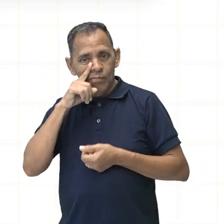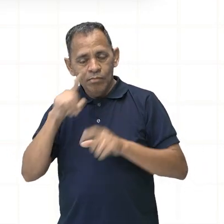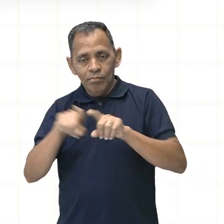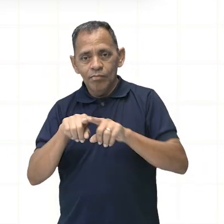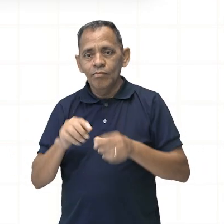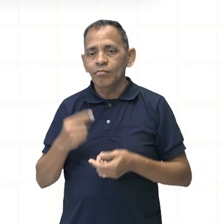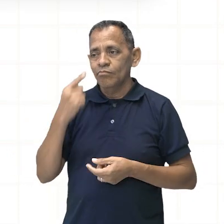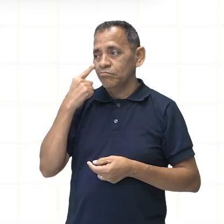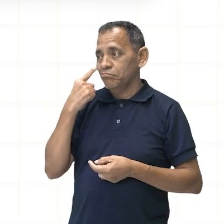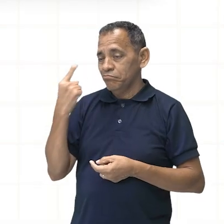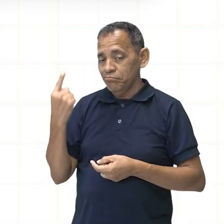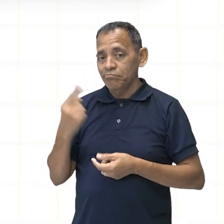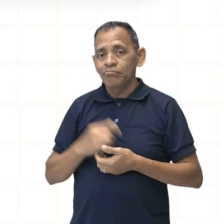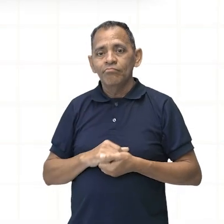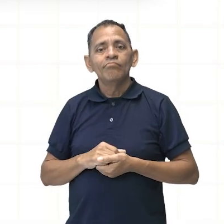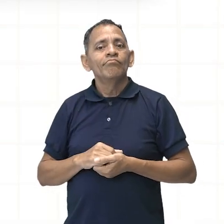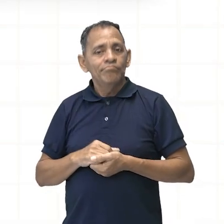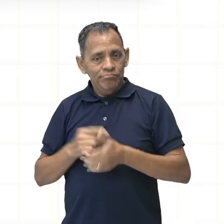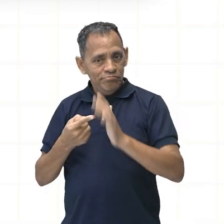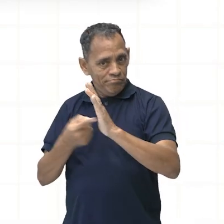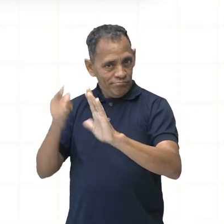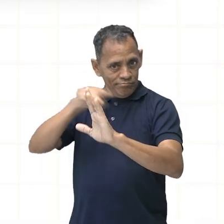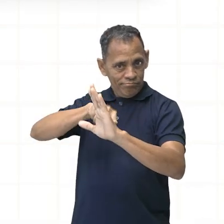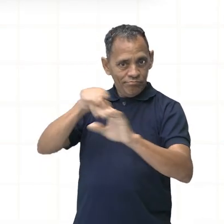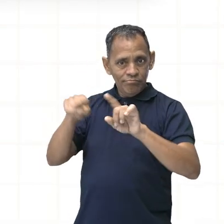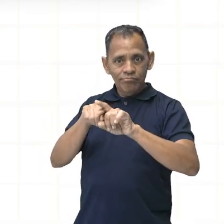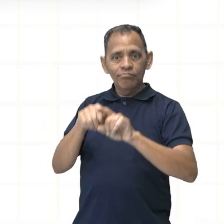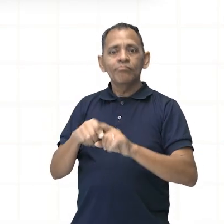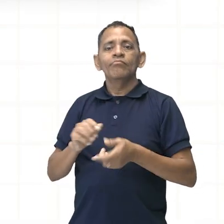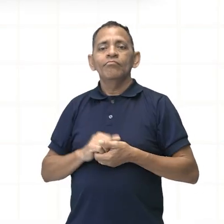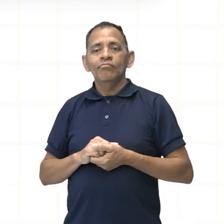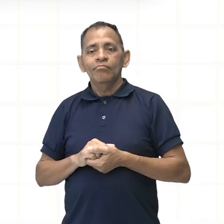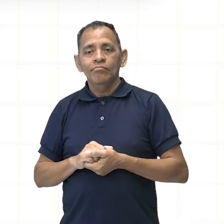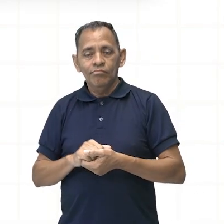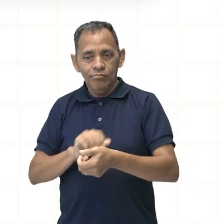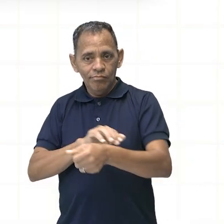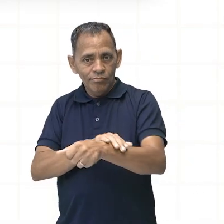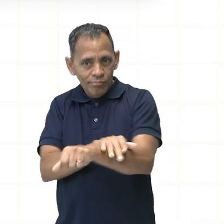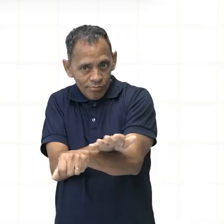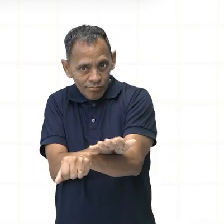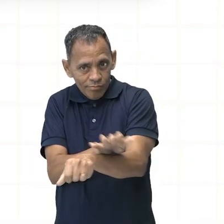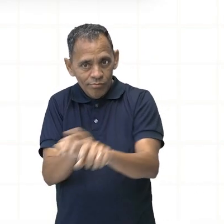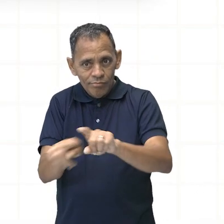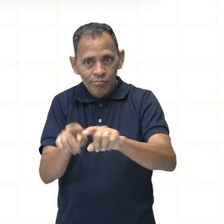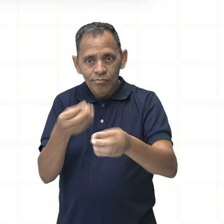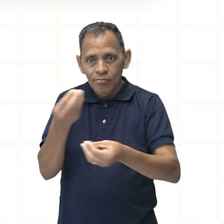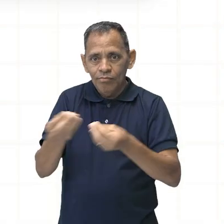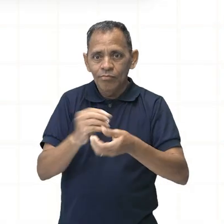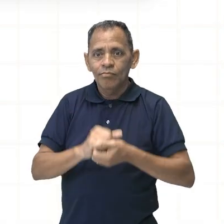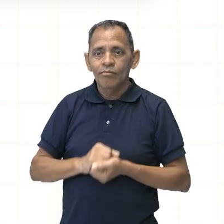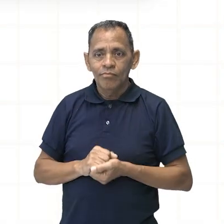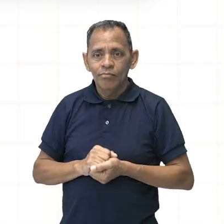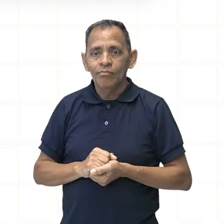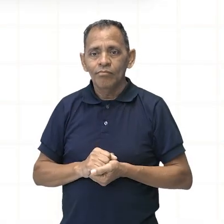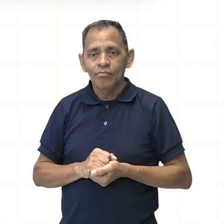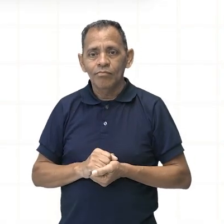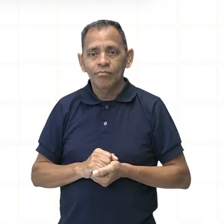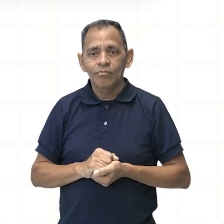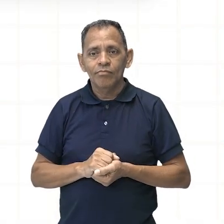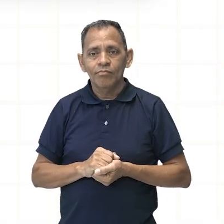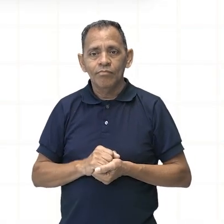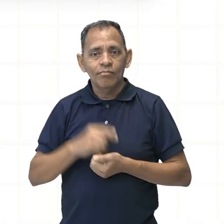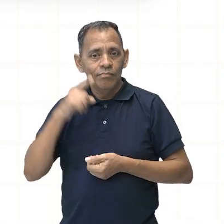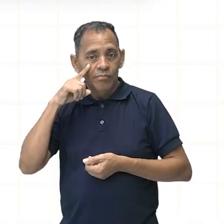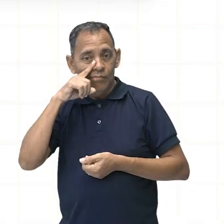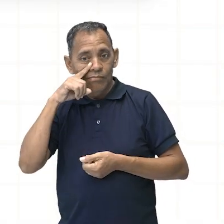espectro amarelo, uma metáfora ali racista, né, que descrevia os asiáticos orientais como um